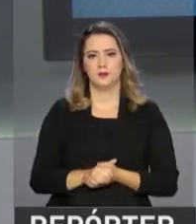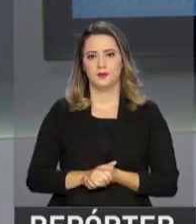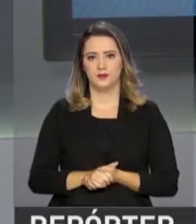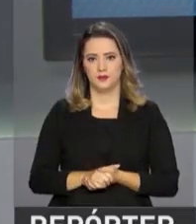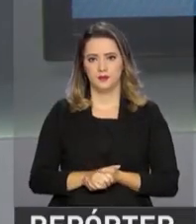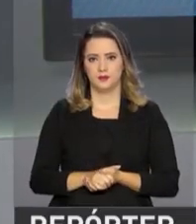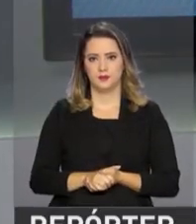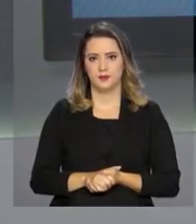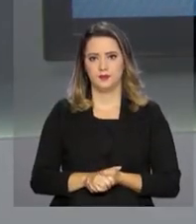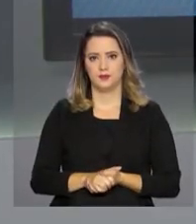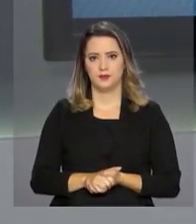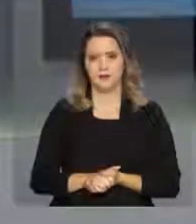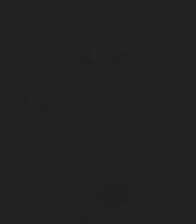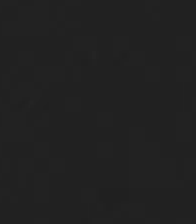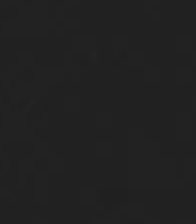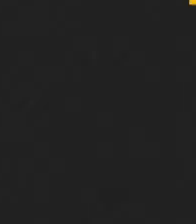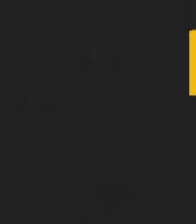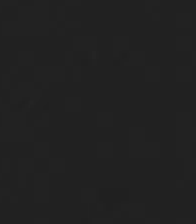do governo federal